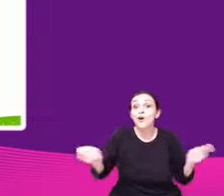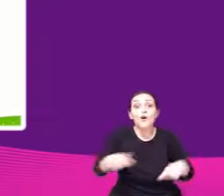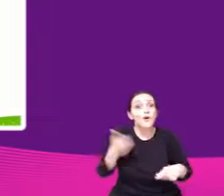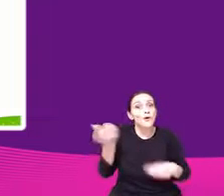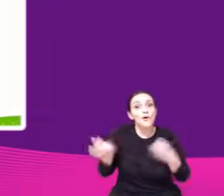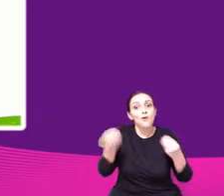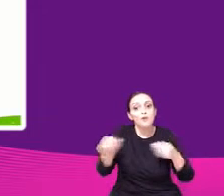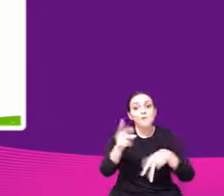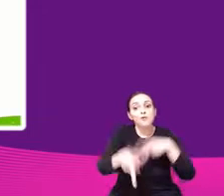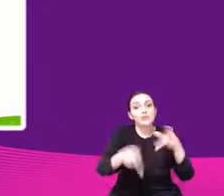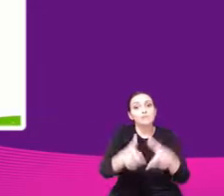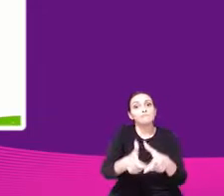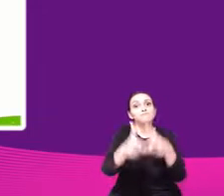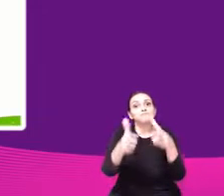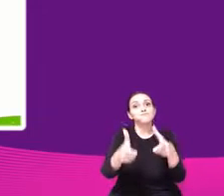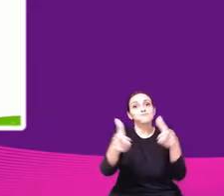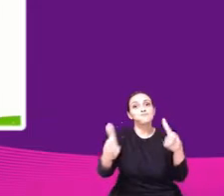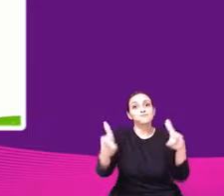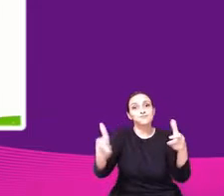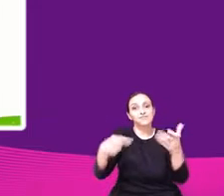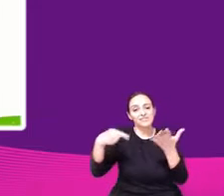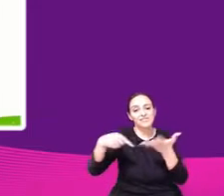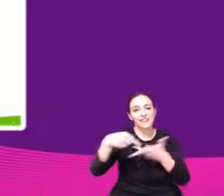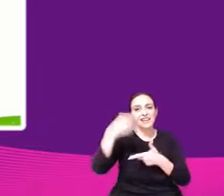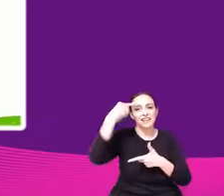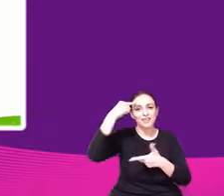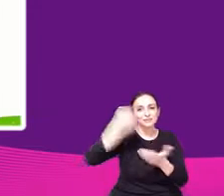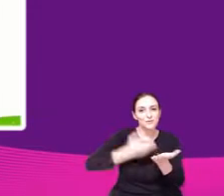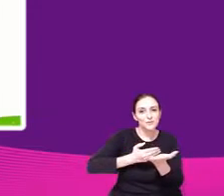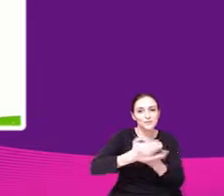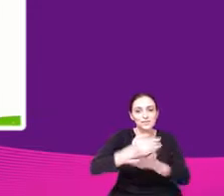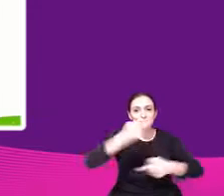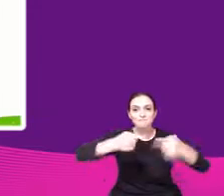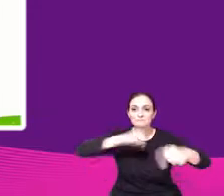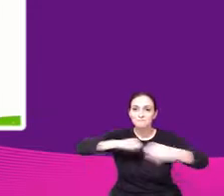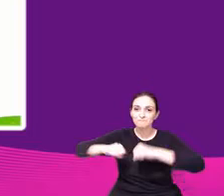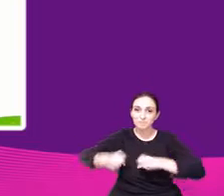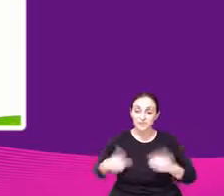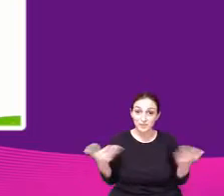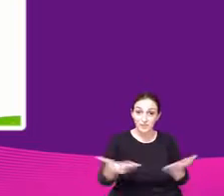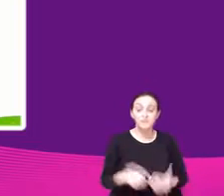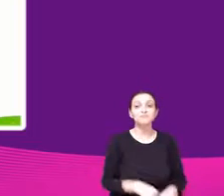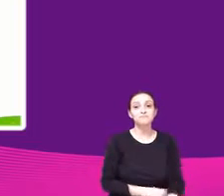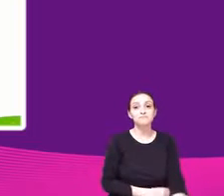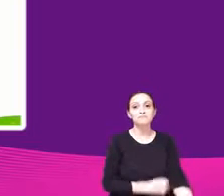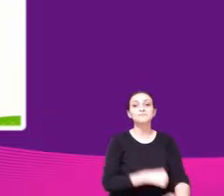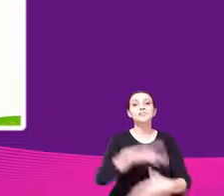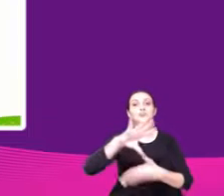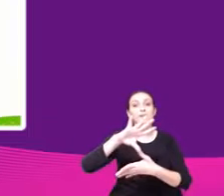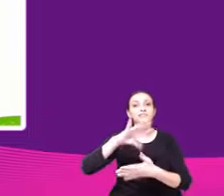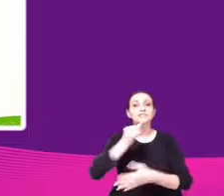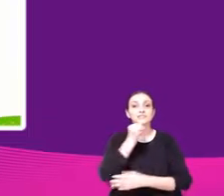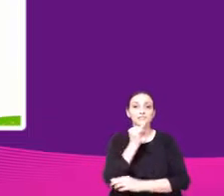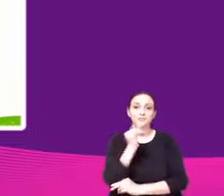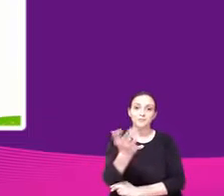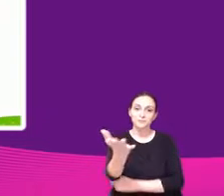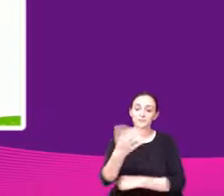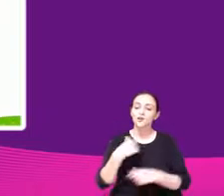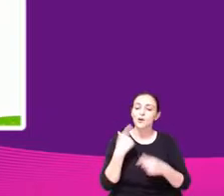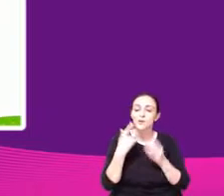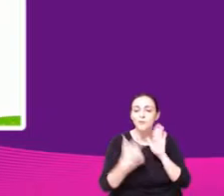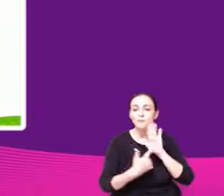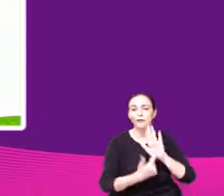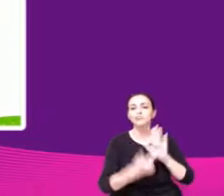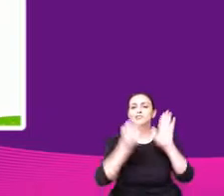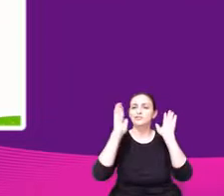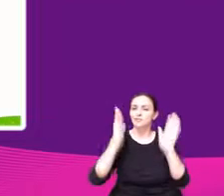na descrição epidemiológica no começo da nossa discussão de hoje, né. Esse é um mapa, por exemplo, que olha o tamanho, né, nós já revisamos